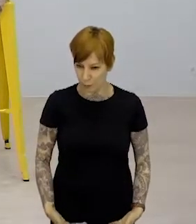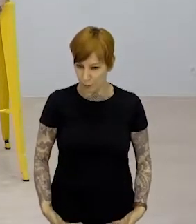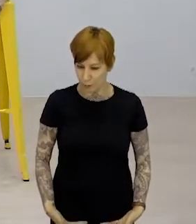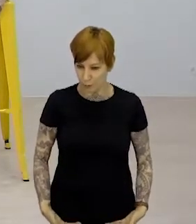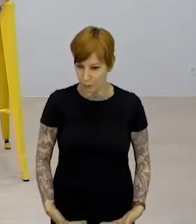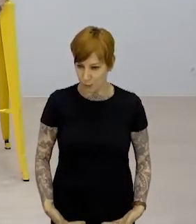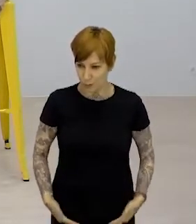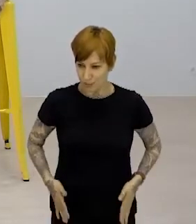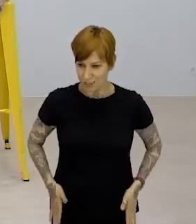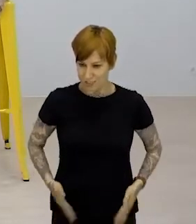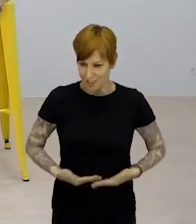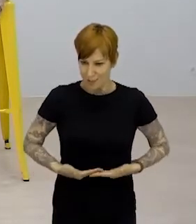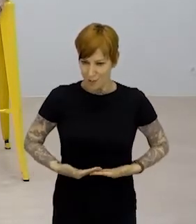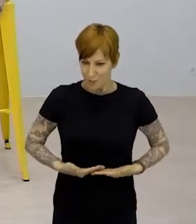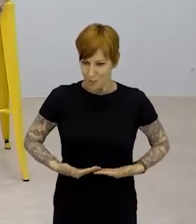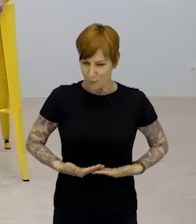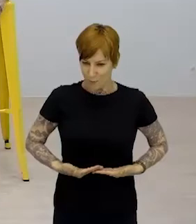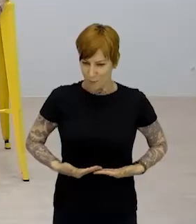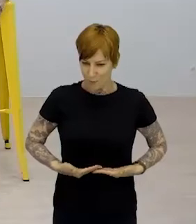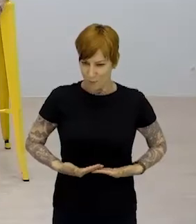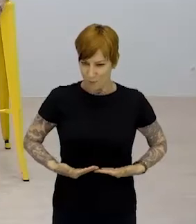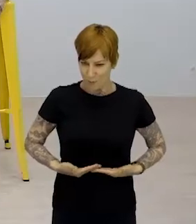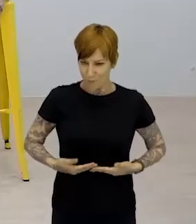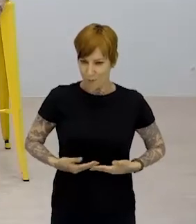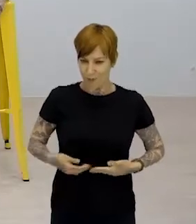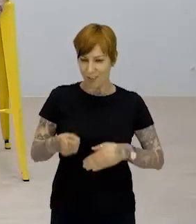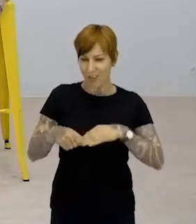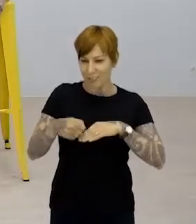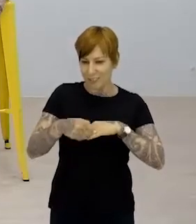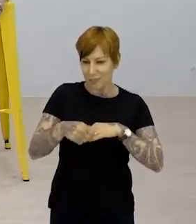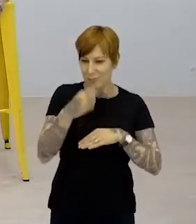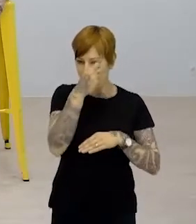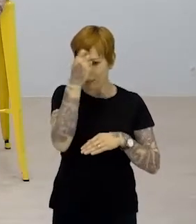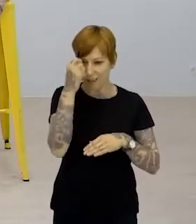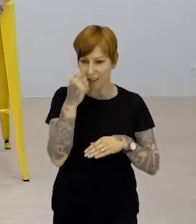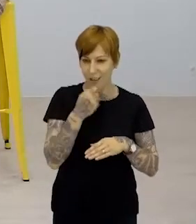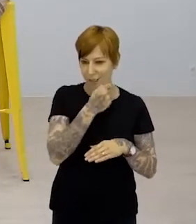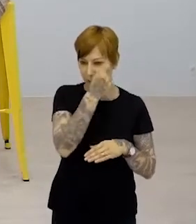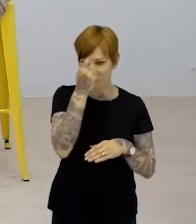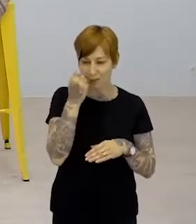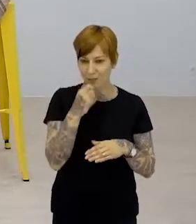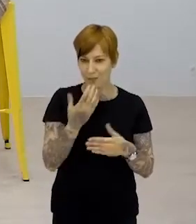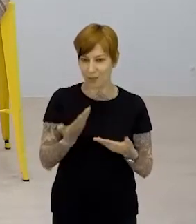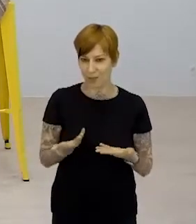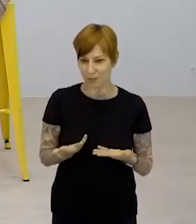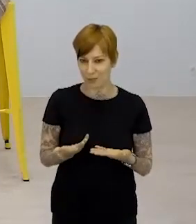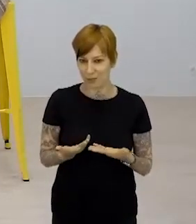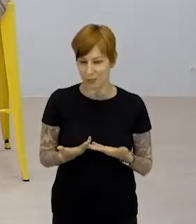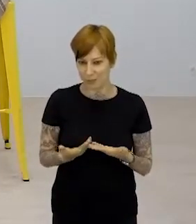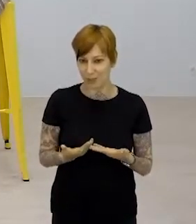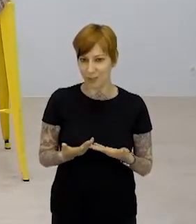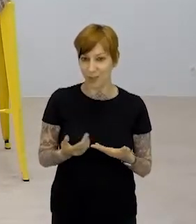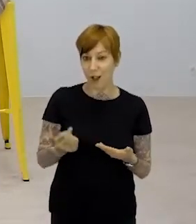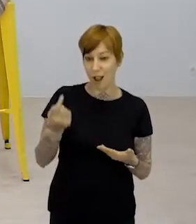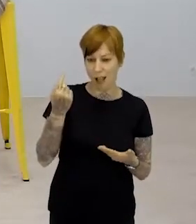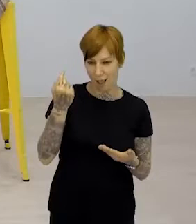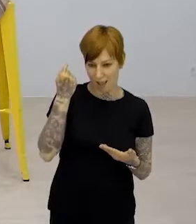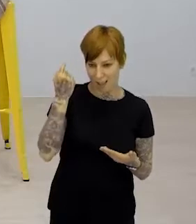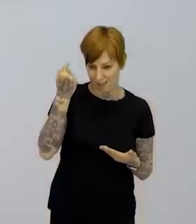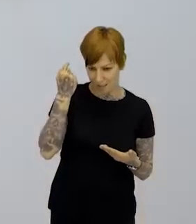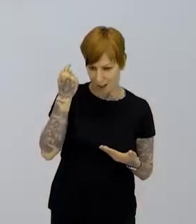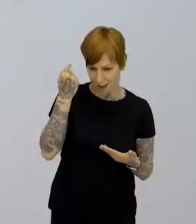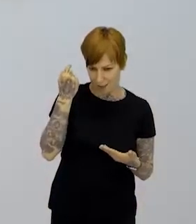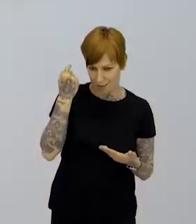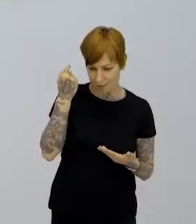Roupa curta, esmalte, maquiagem. Então, aquilo que era visto como algo